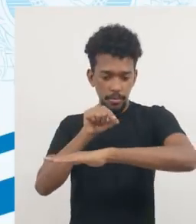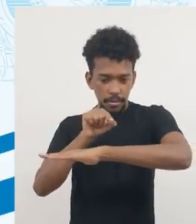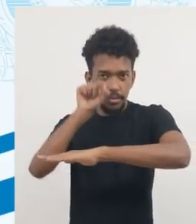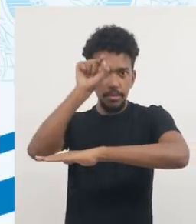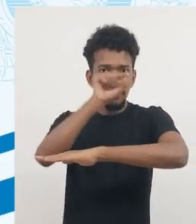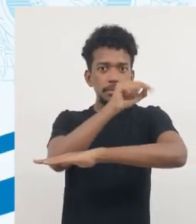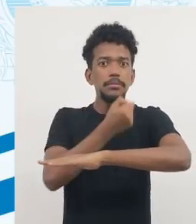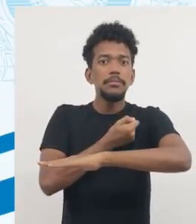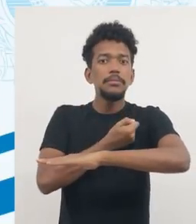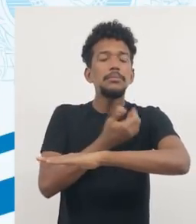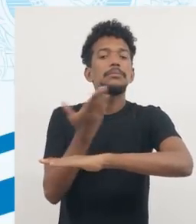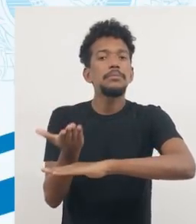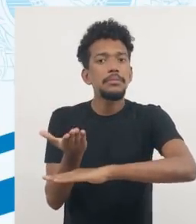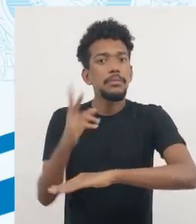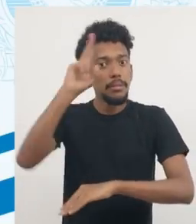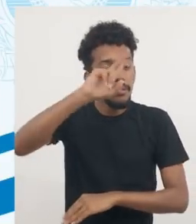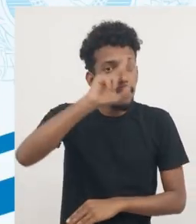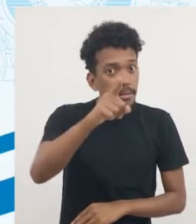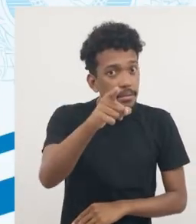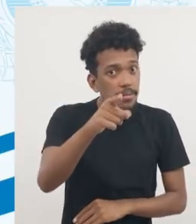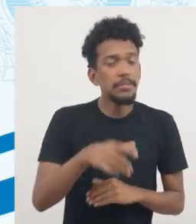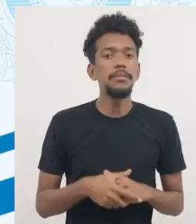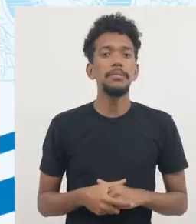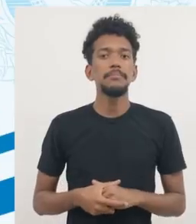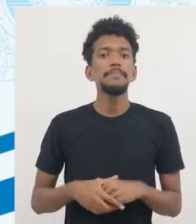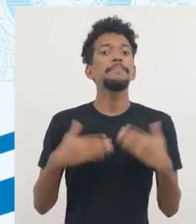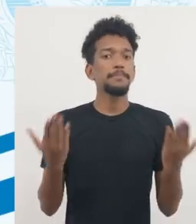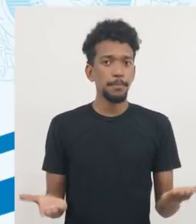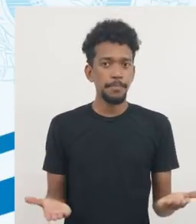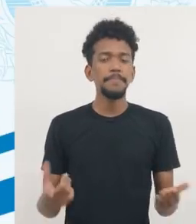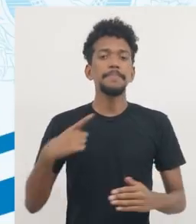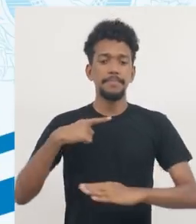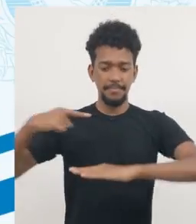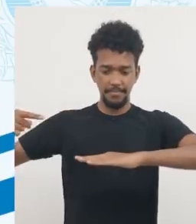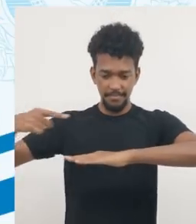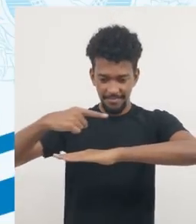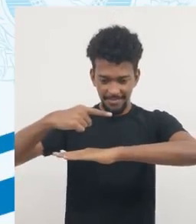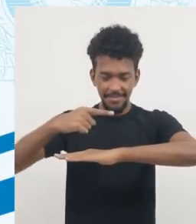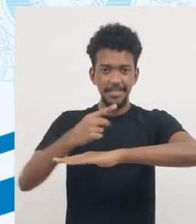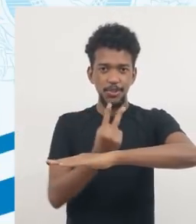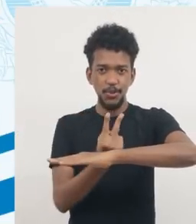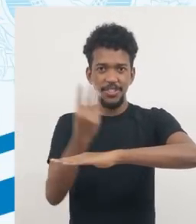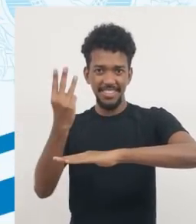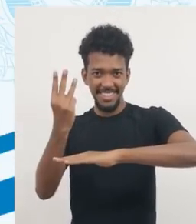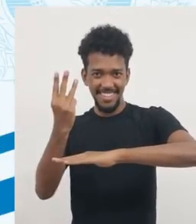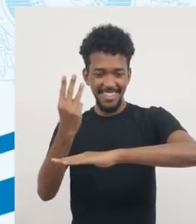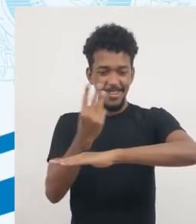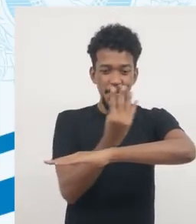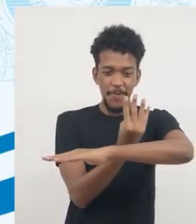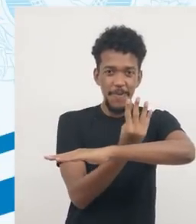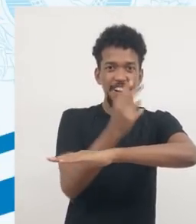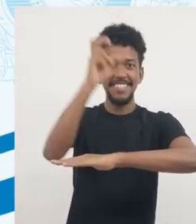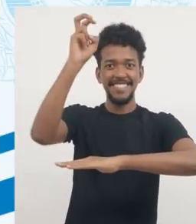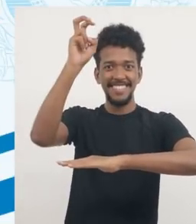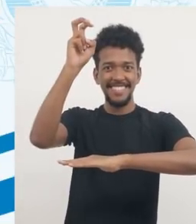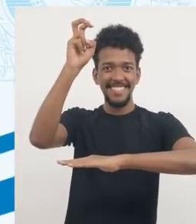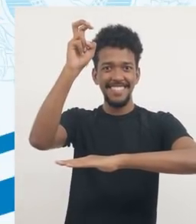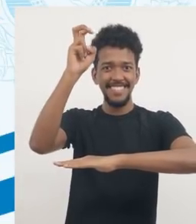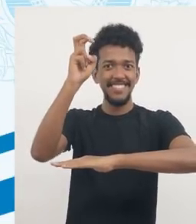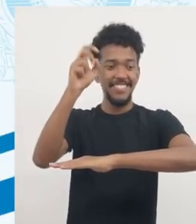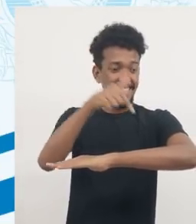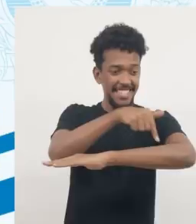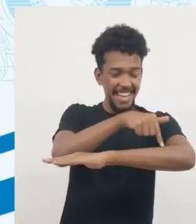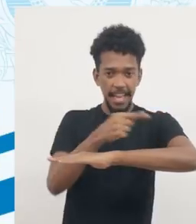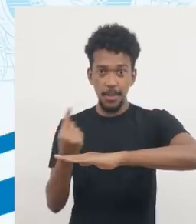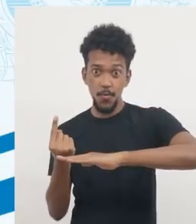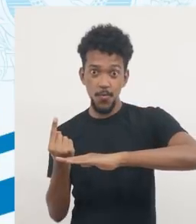C? Lembra? Muito bem. Ponto A, 2, 3, ponto B, 4, 5 e